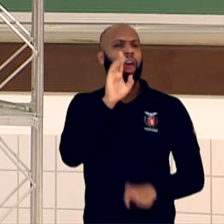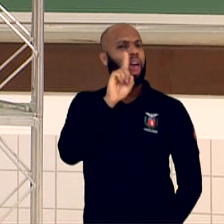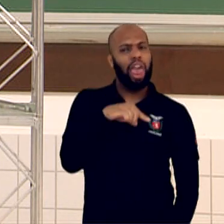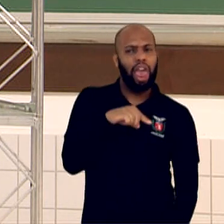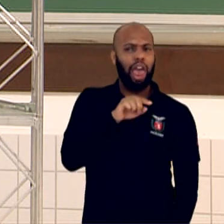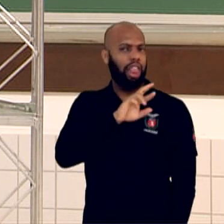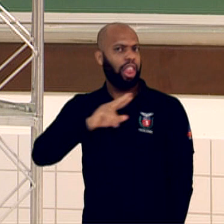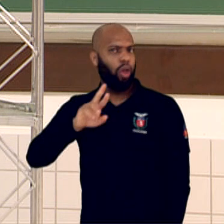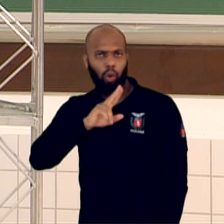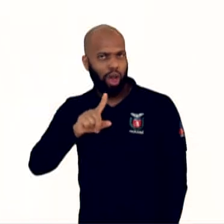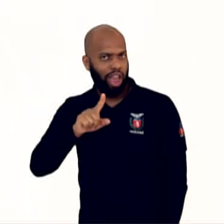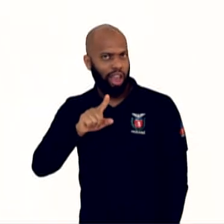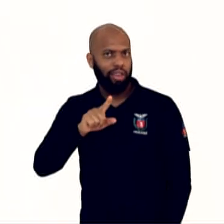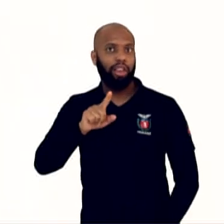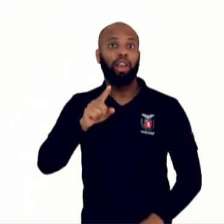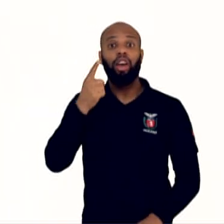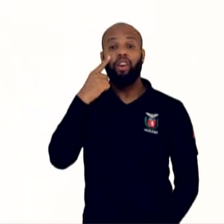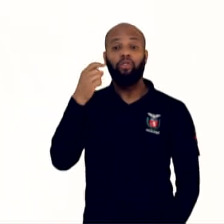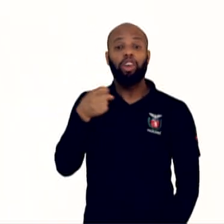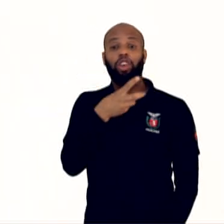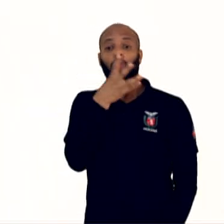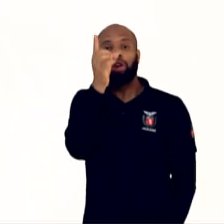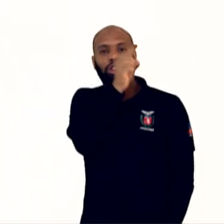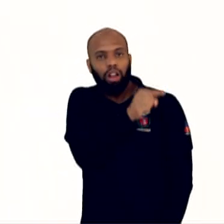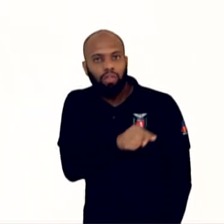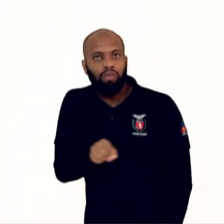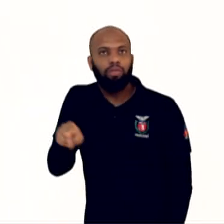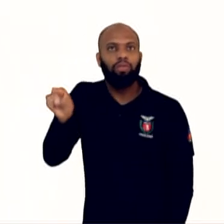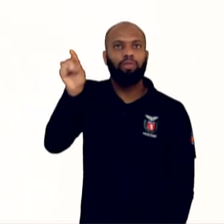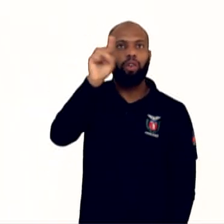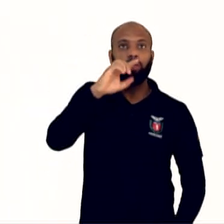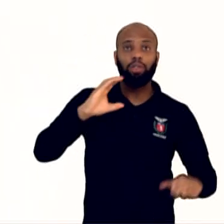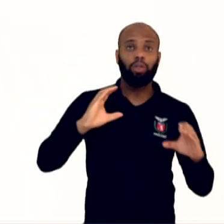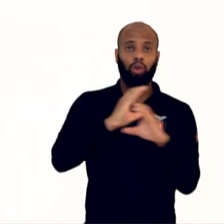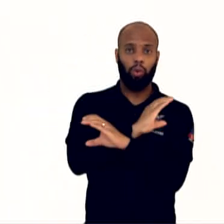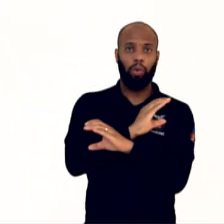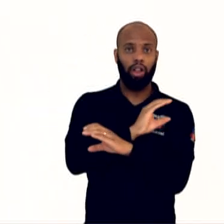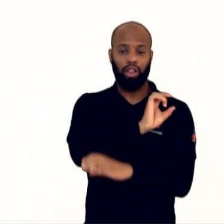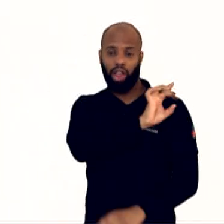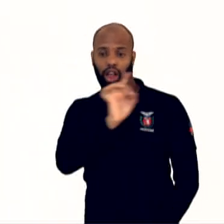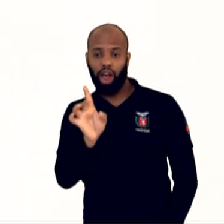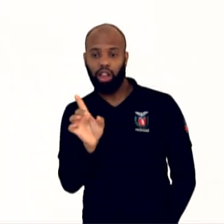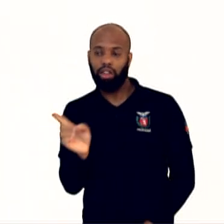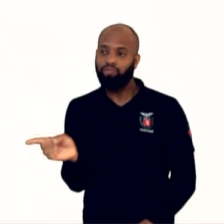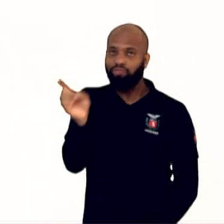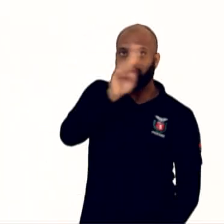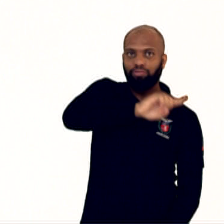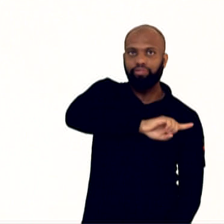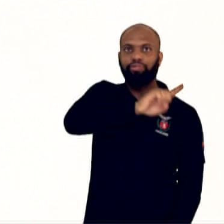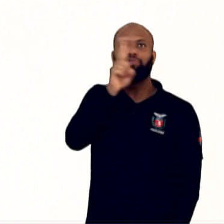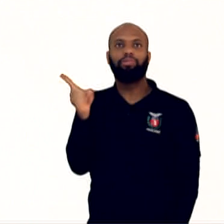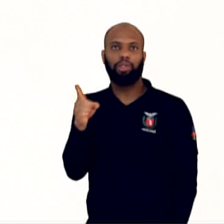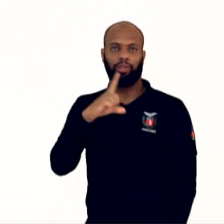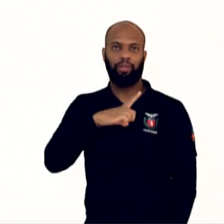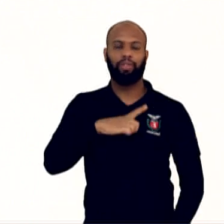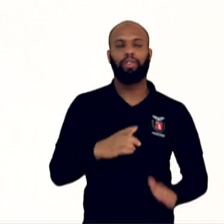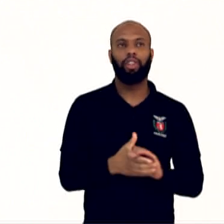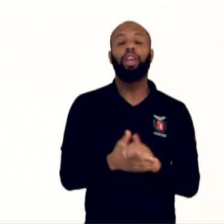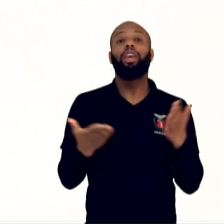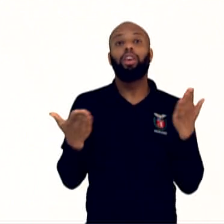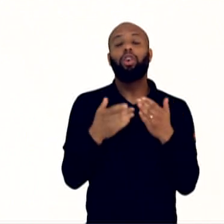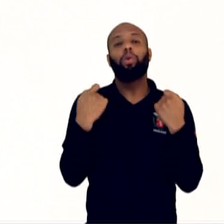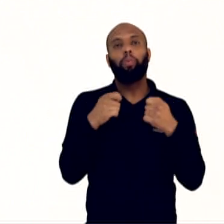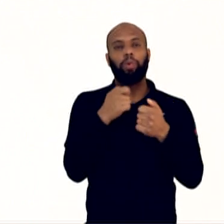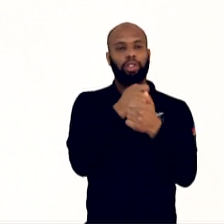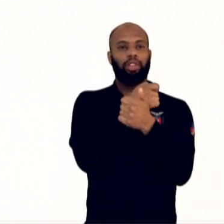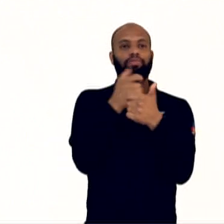Primeiro a gente vai ver quantas voltas completas cada um desses arcos percorre. E nesse caso, nós precisaremos fazer